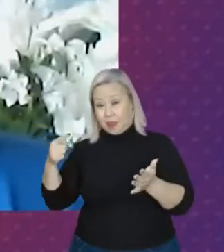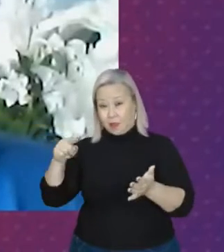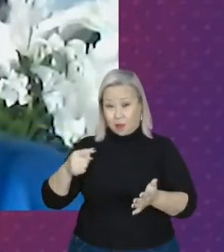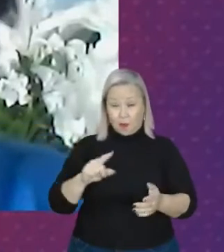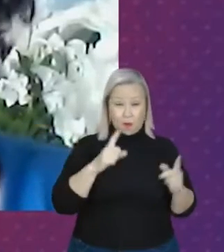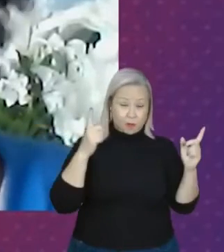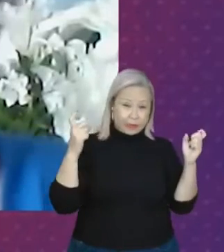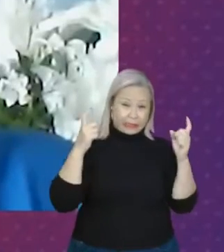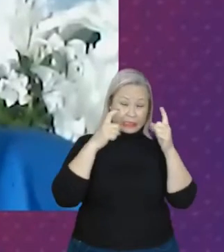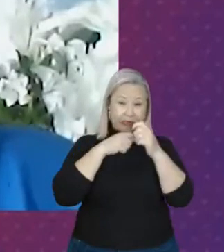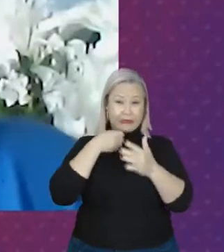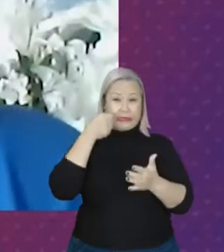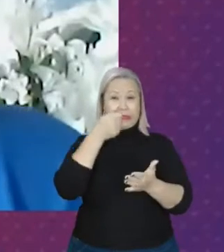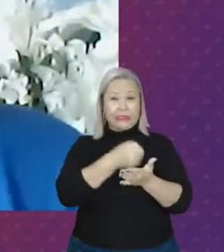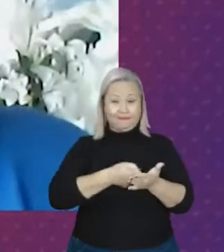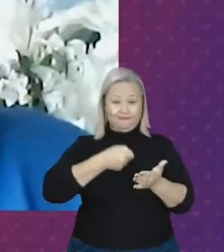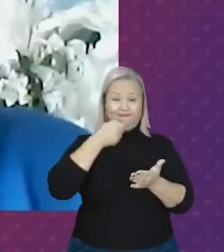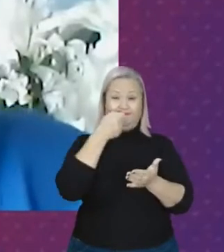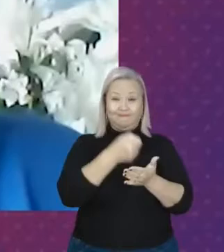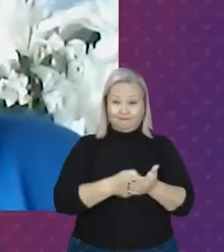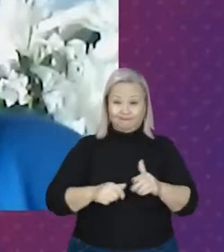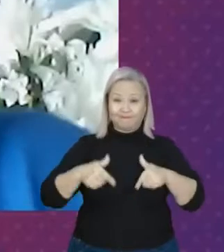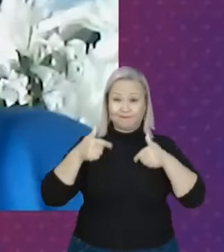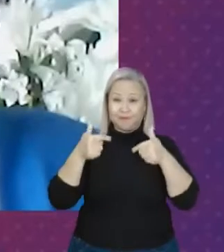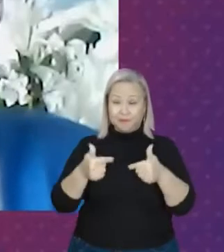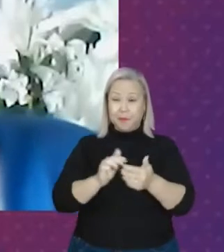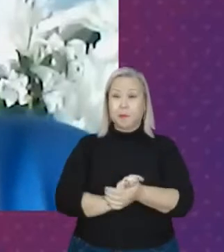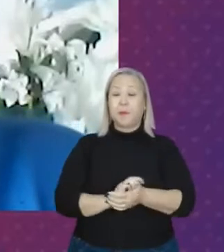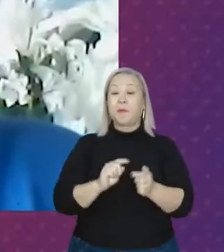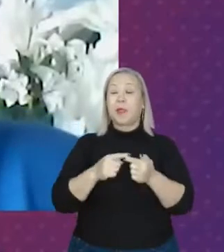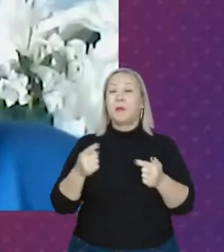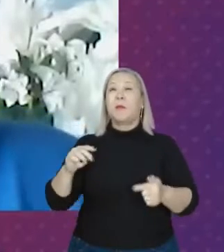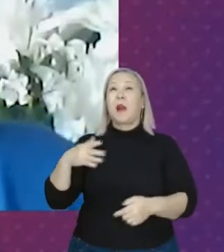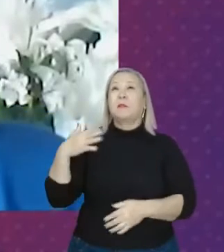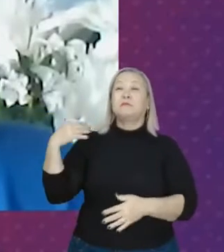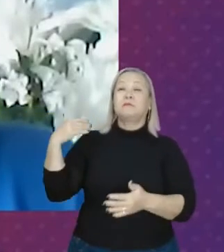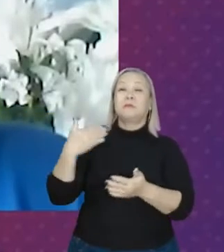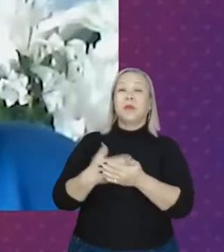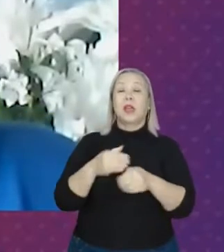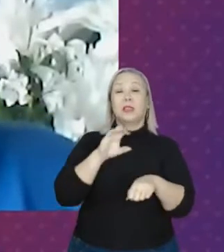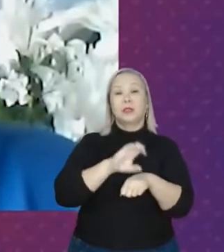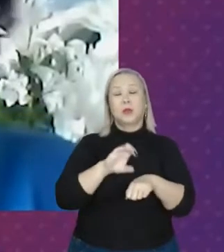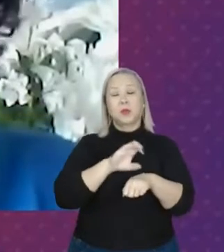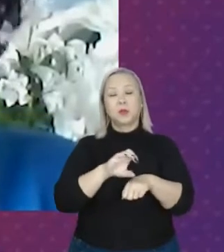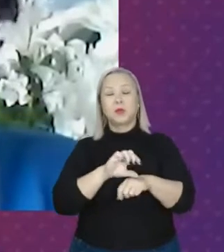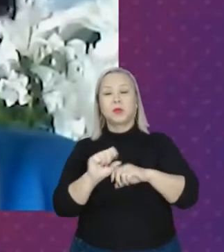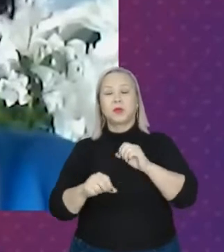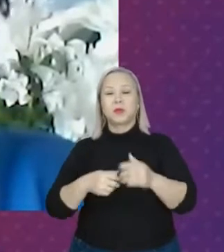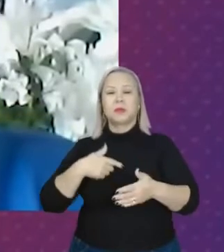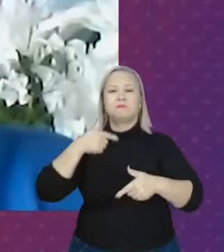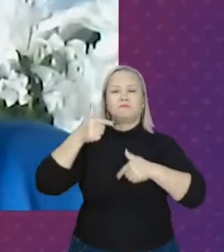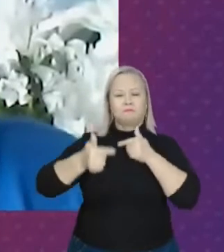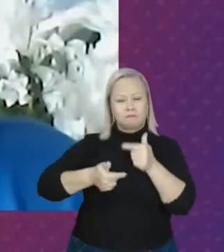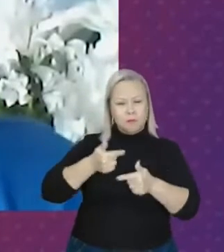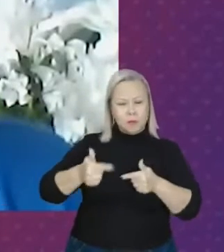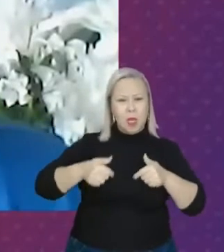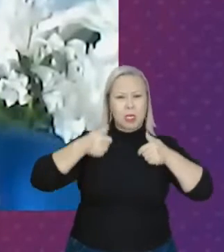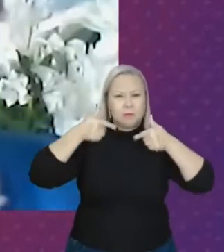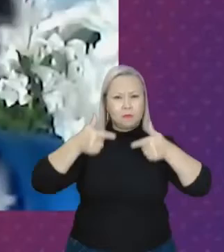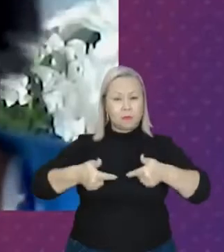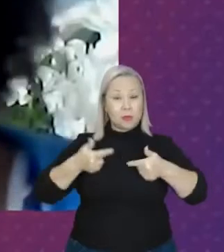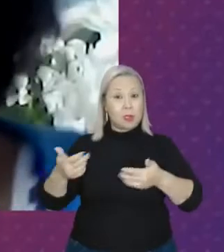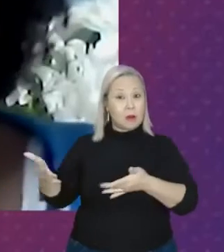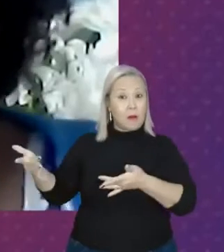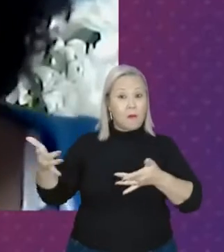Difícil na sua luta, mas desde a Constituinte pelejando e vieram e